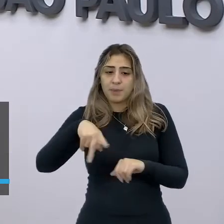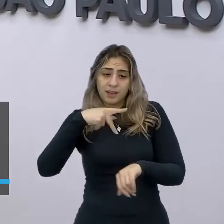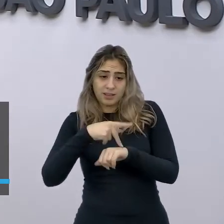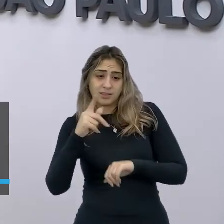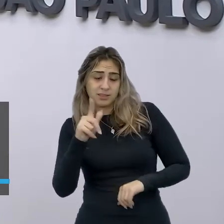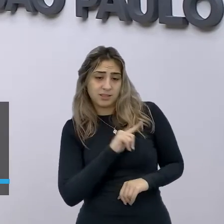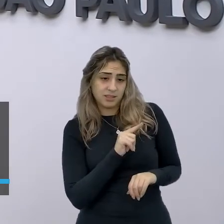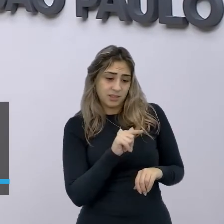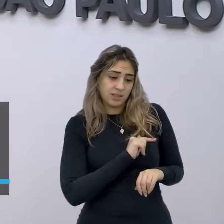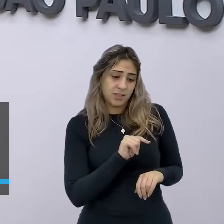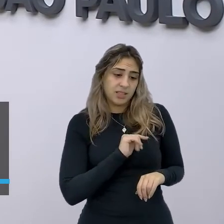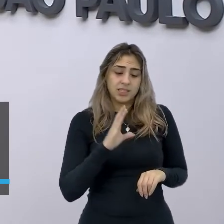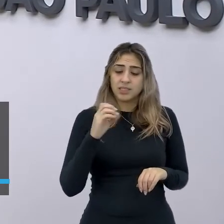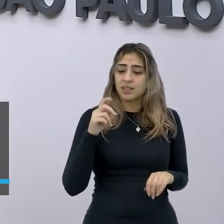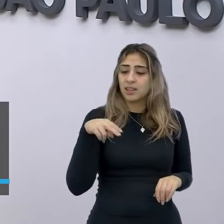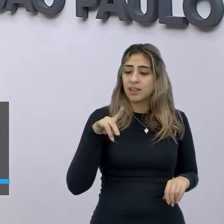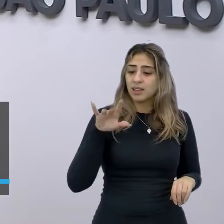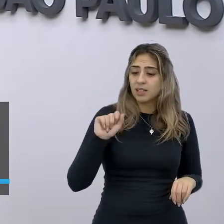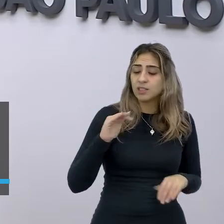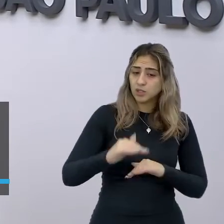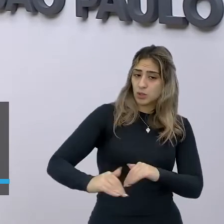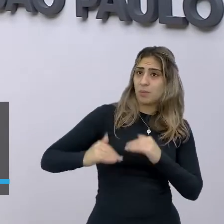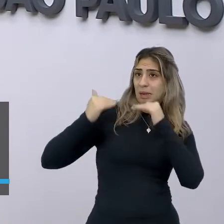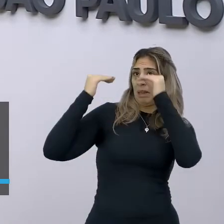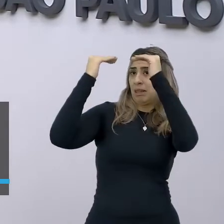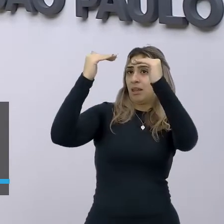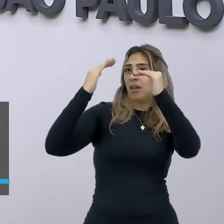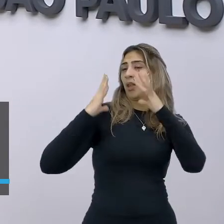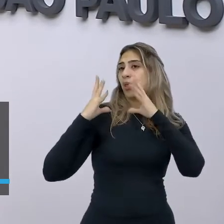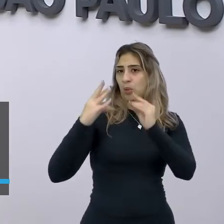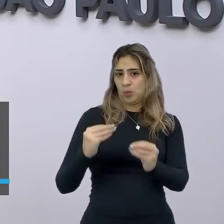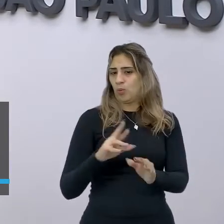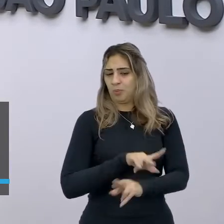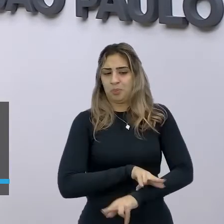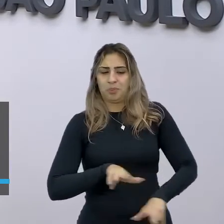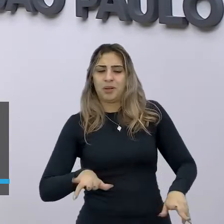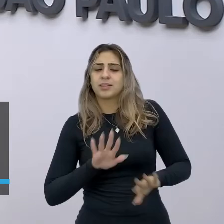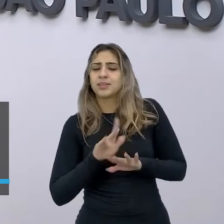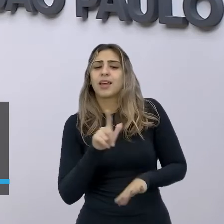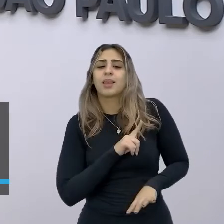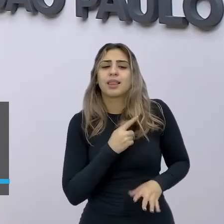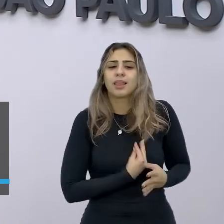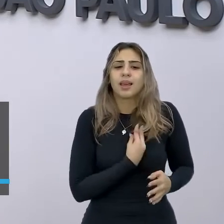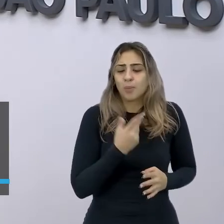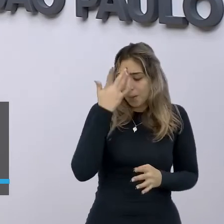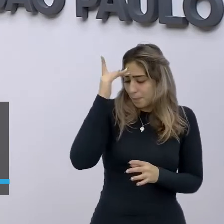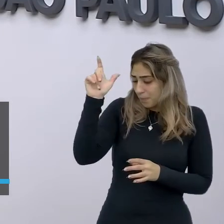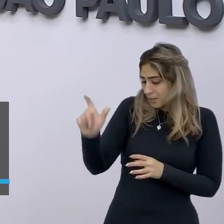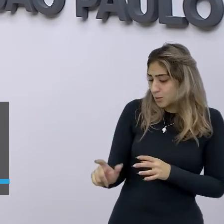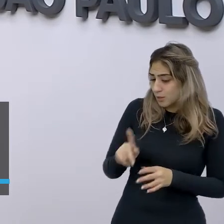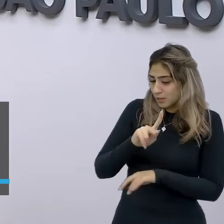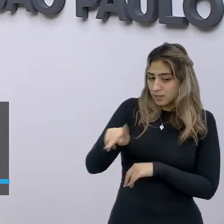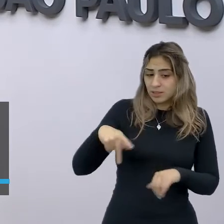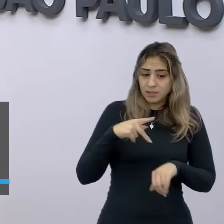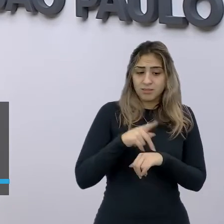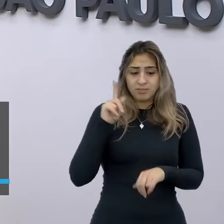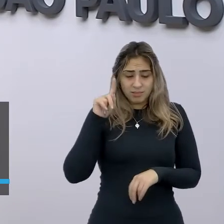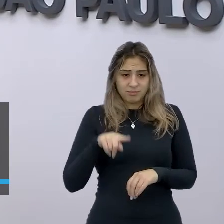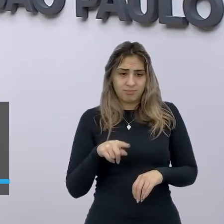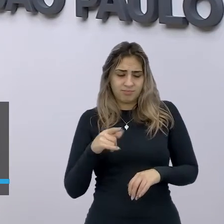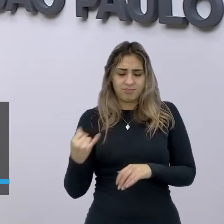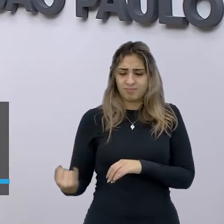ter cidadania, soberania e etc., sem haver um espírito desse país, que é o